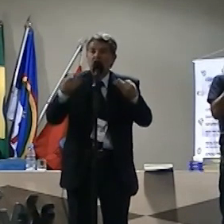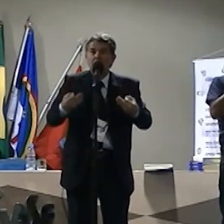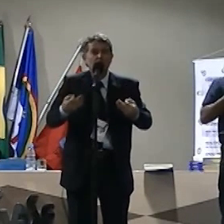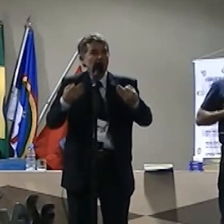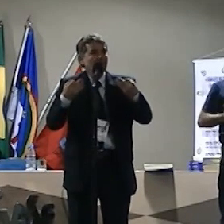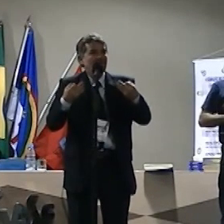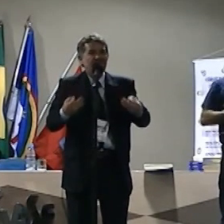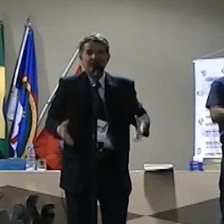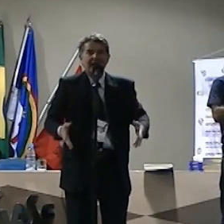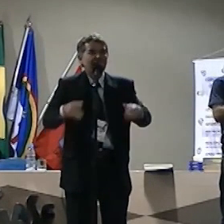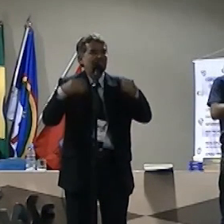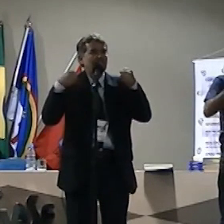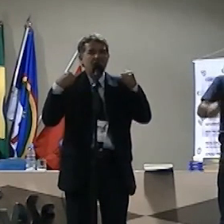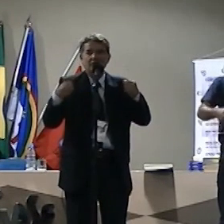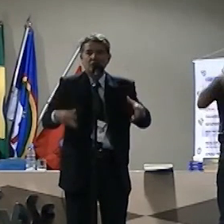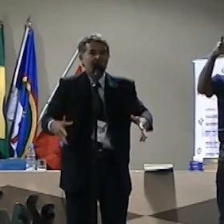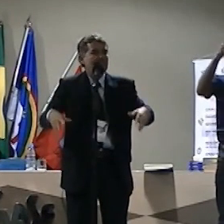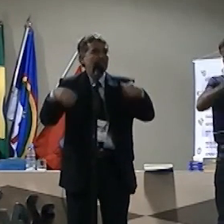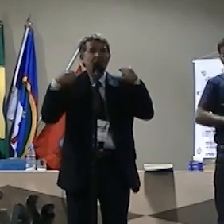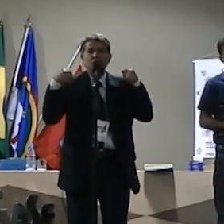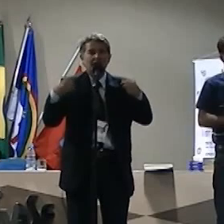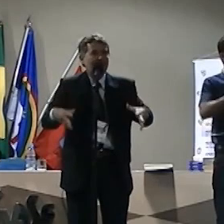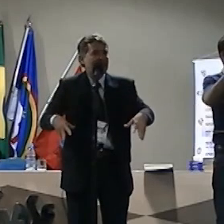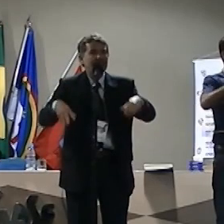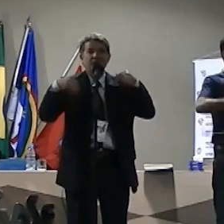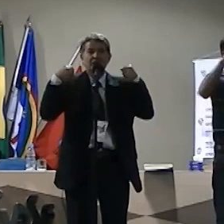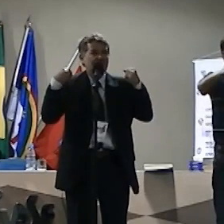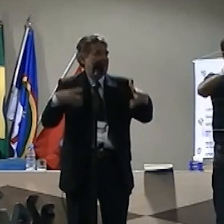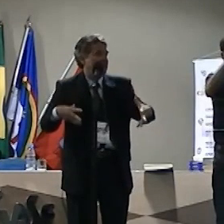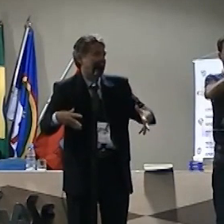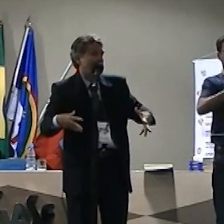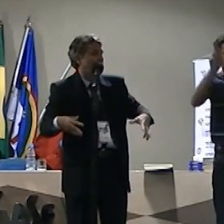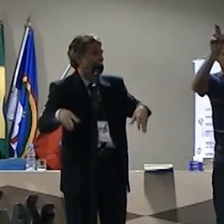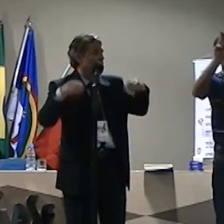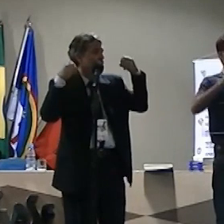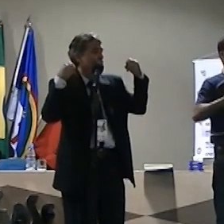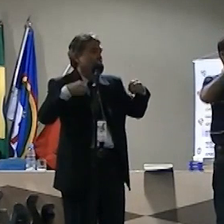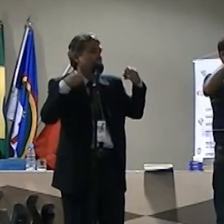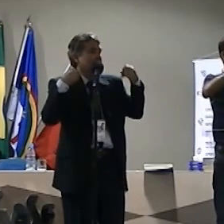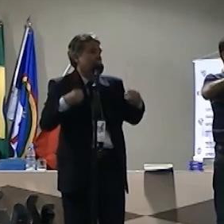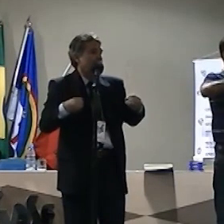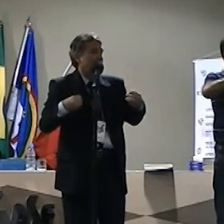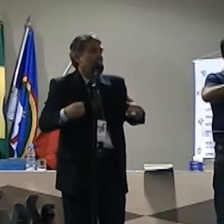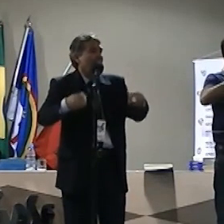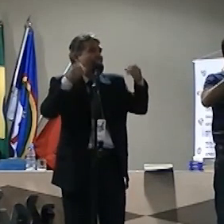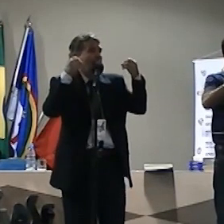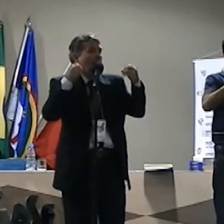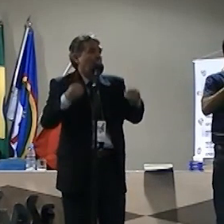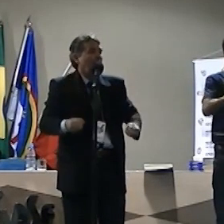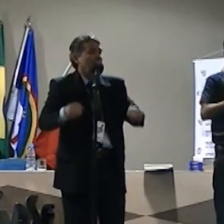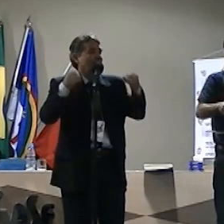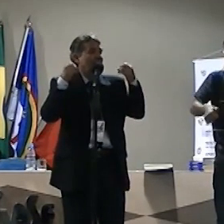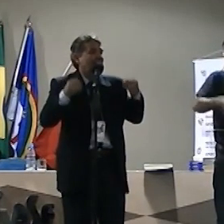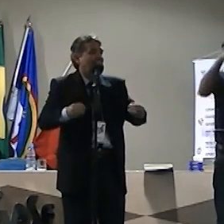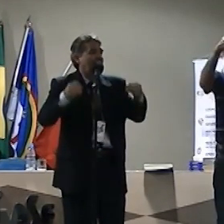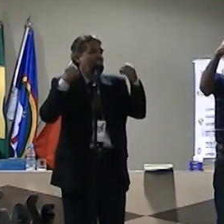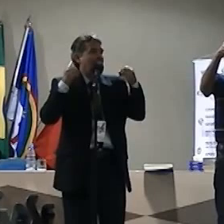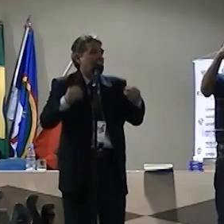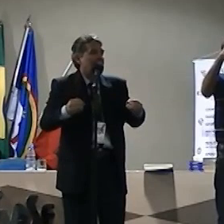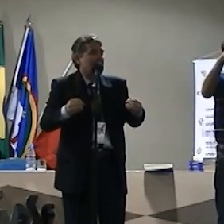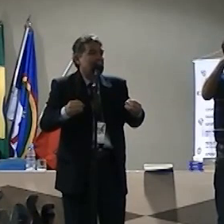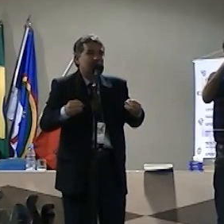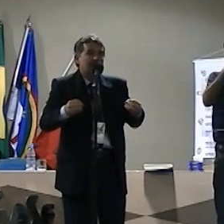formados dentro de uma universidade, dentro do centro de educação, dentro de uma capacitação, dentro de uma secretaria de educação, de onde quer que seja. Mas não pode